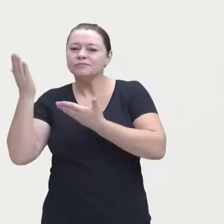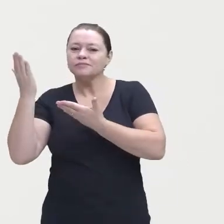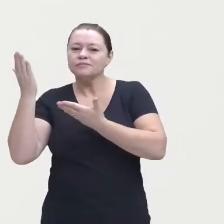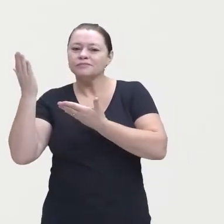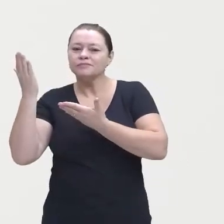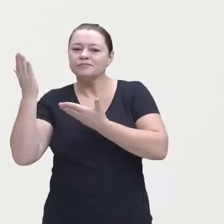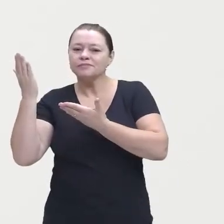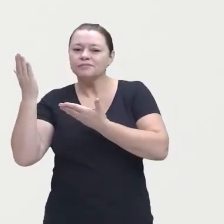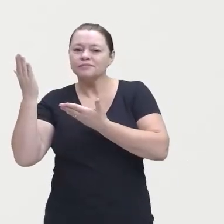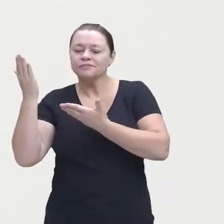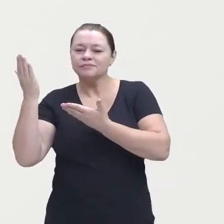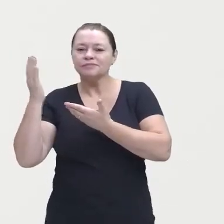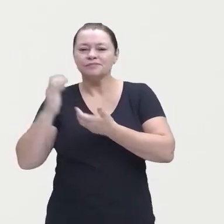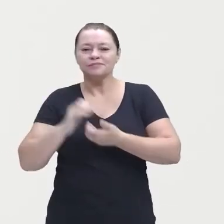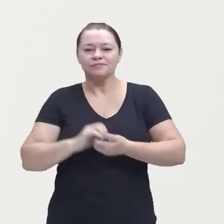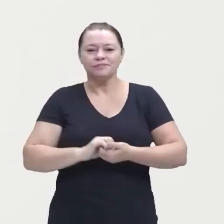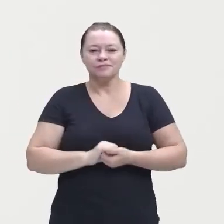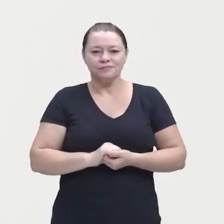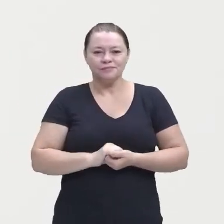quadrado azul,